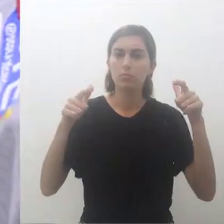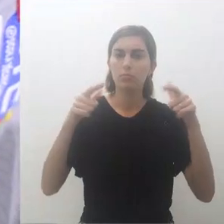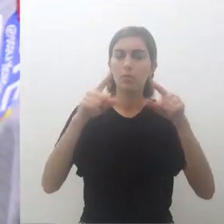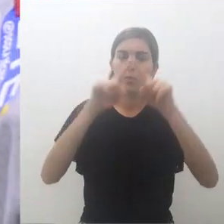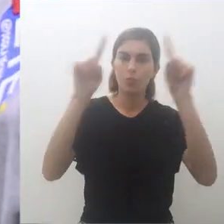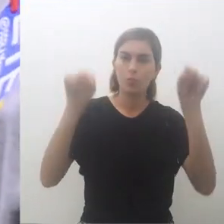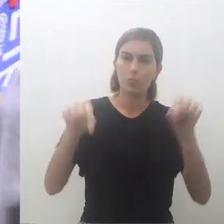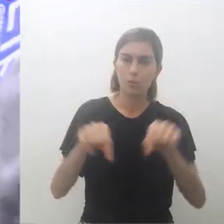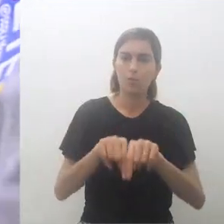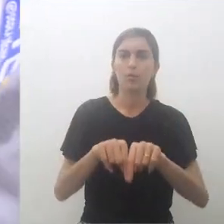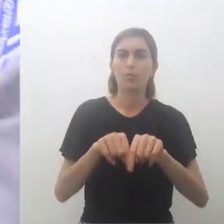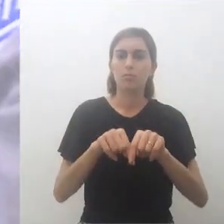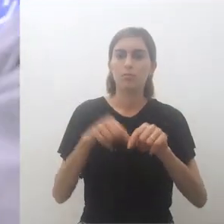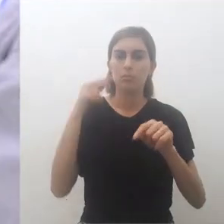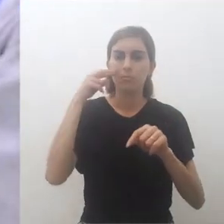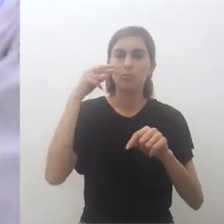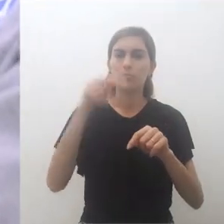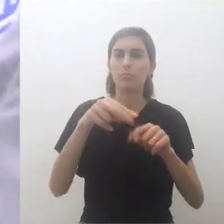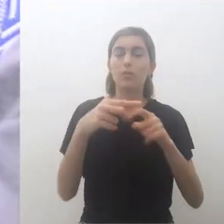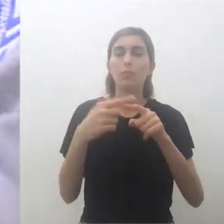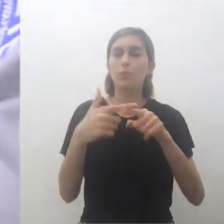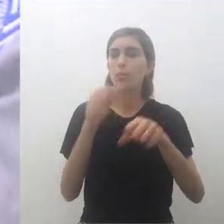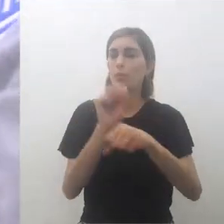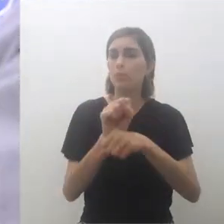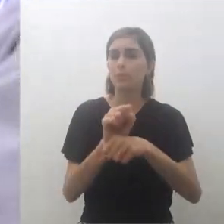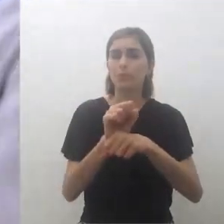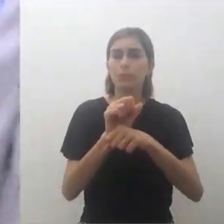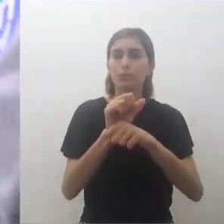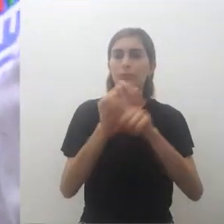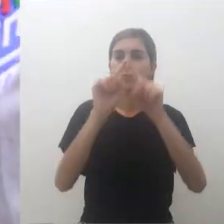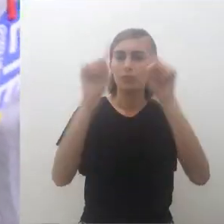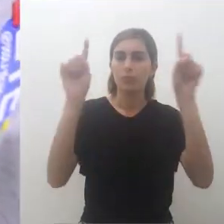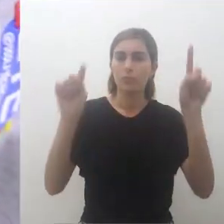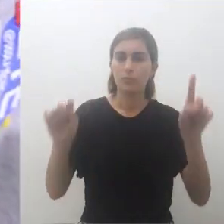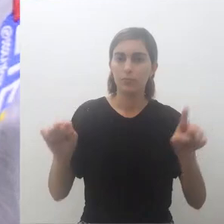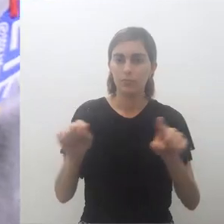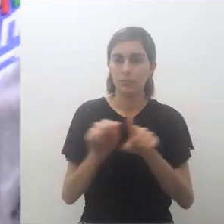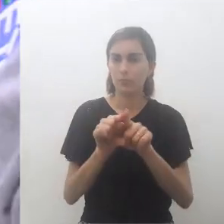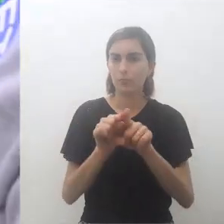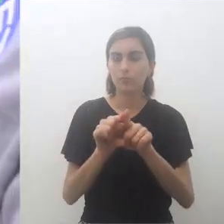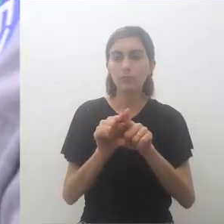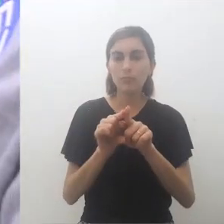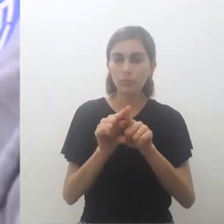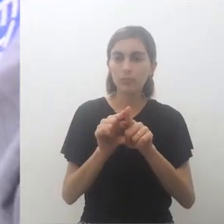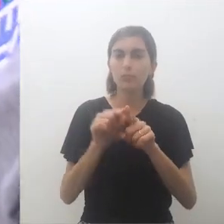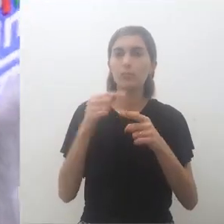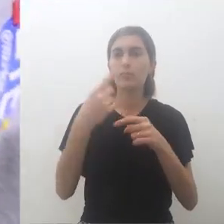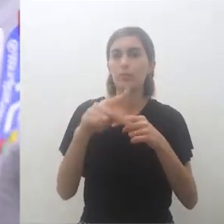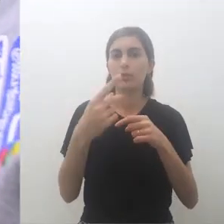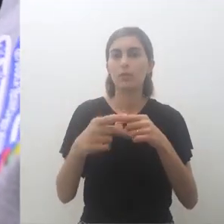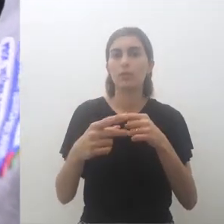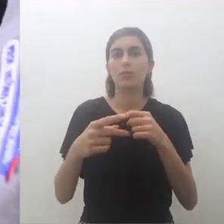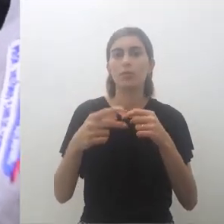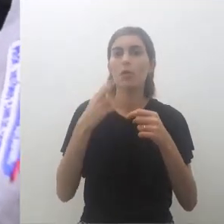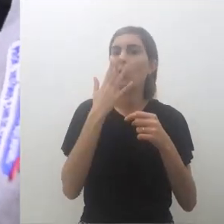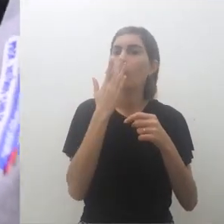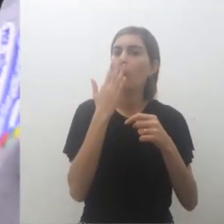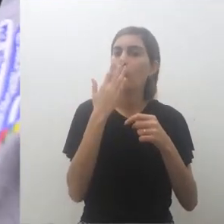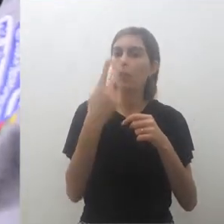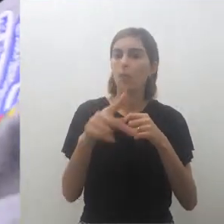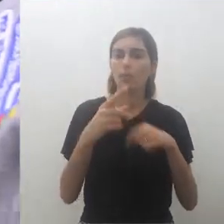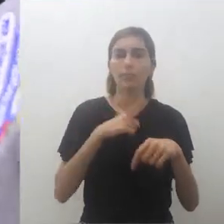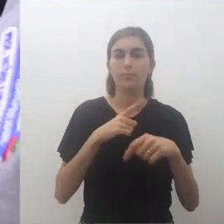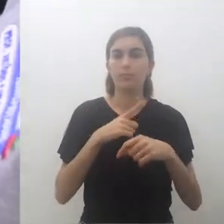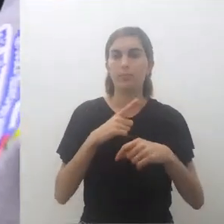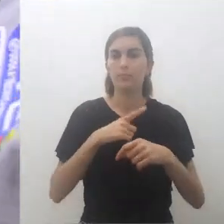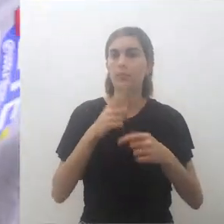quadrado, pela sua estaticidade, pelo seu formato e pelo contraste de cor que ele tem.